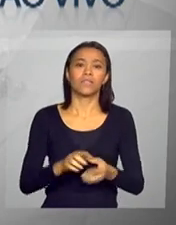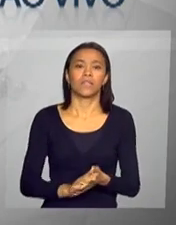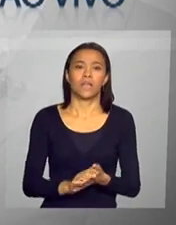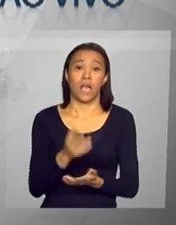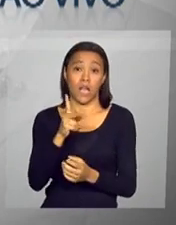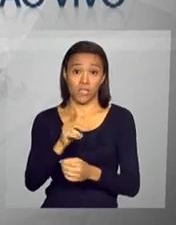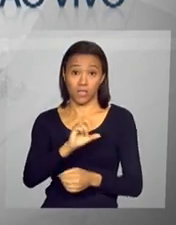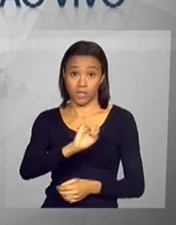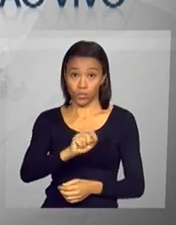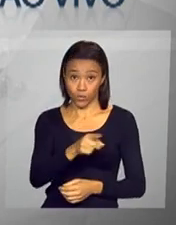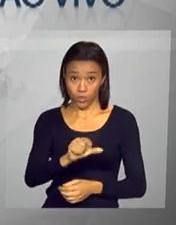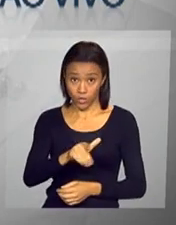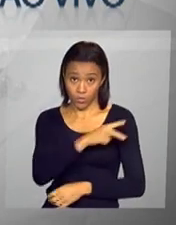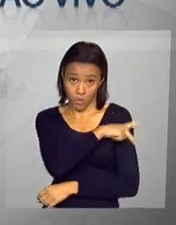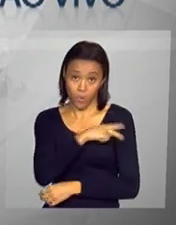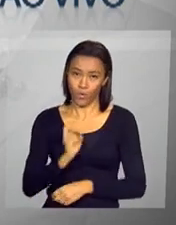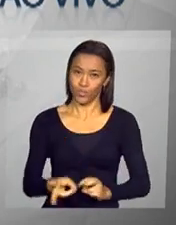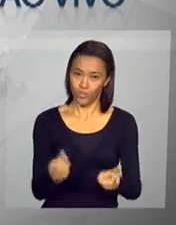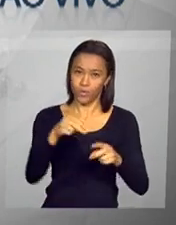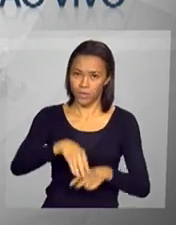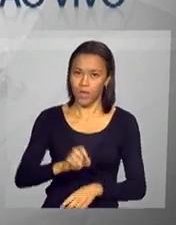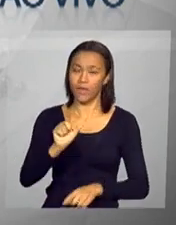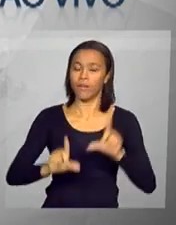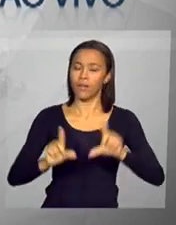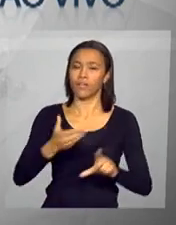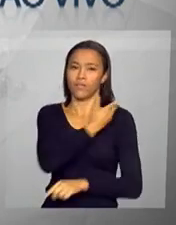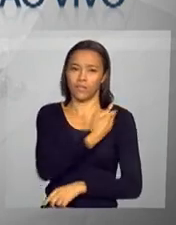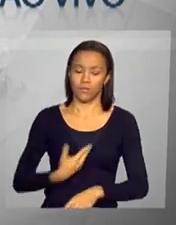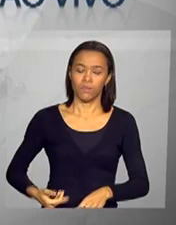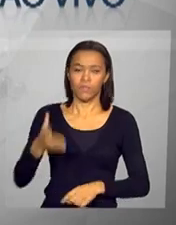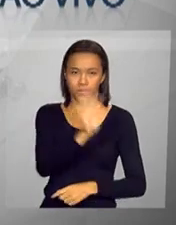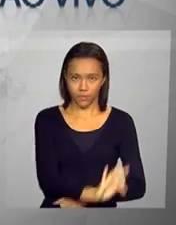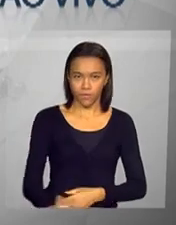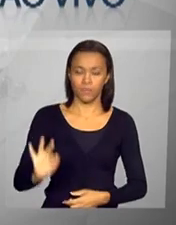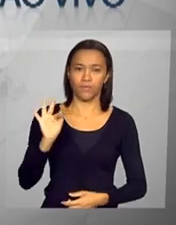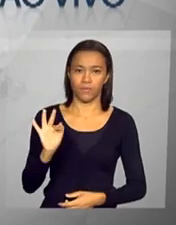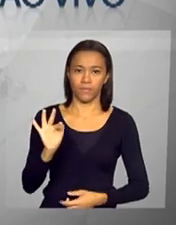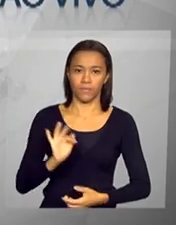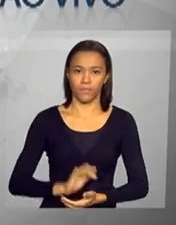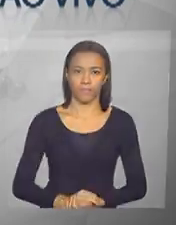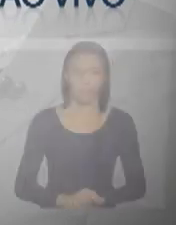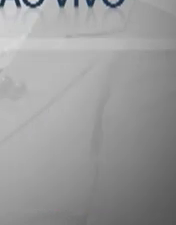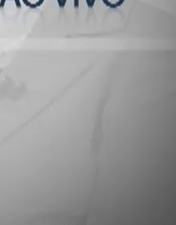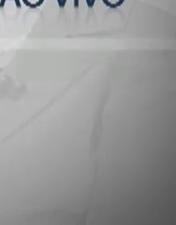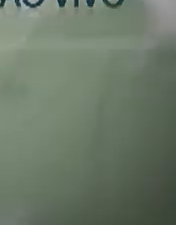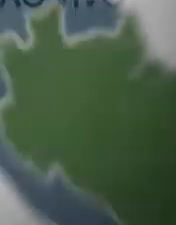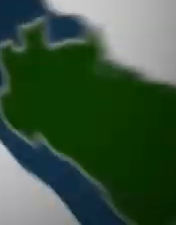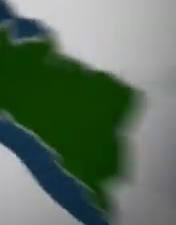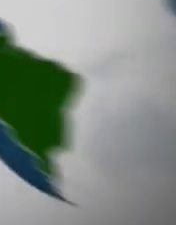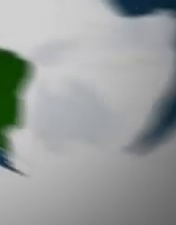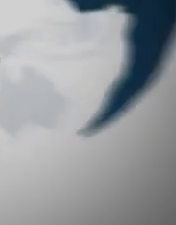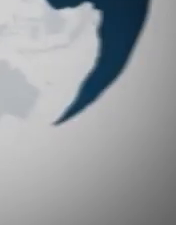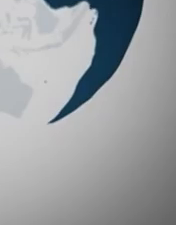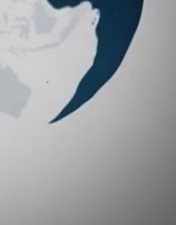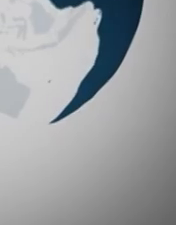São Julião, no Piauí. Continue com a gente na NBR, a TV do Governo Federal. Música.